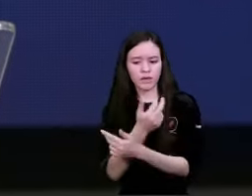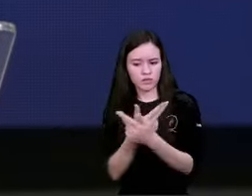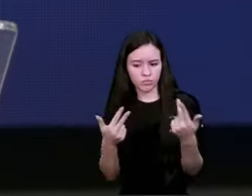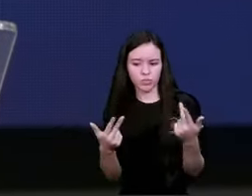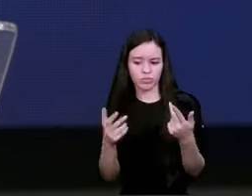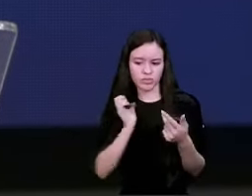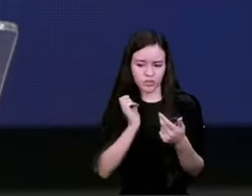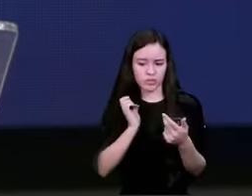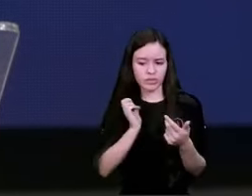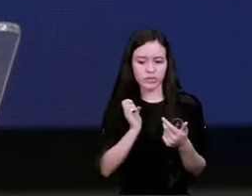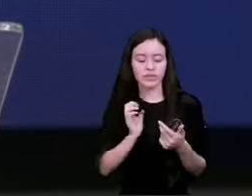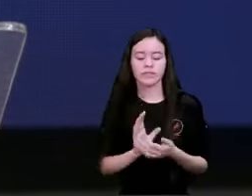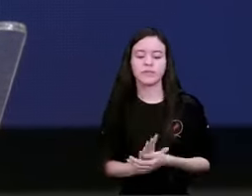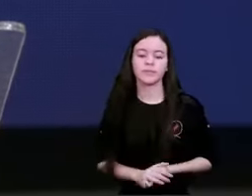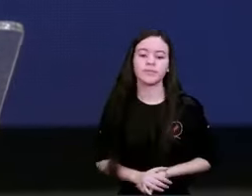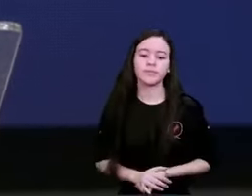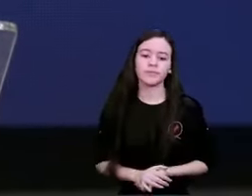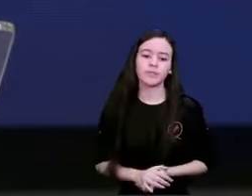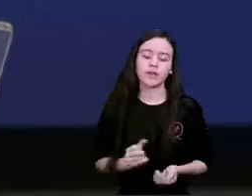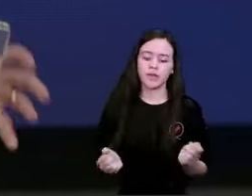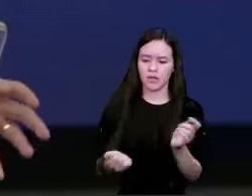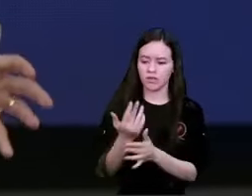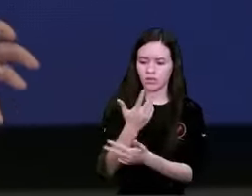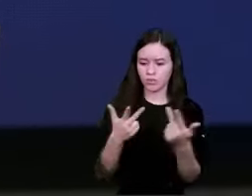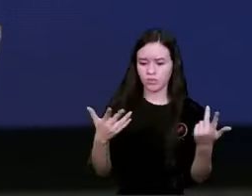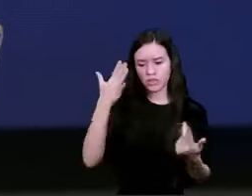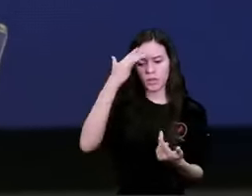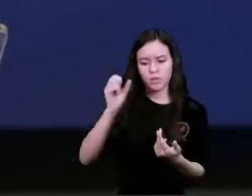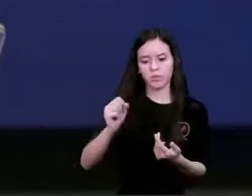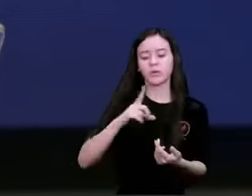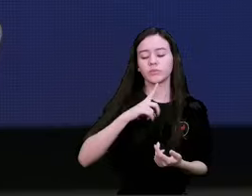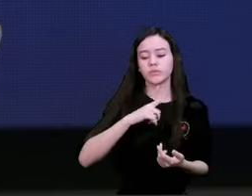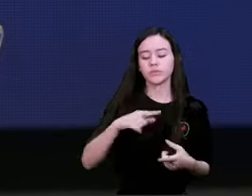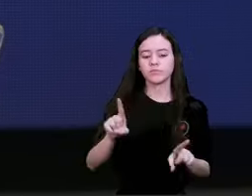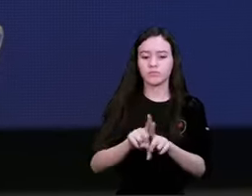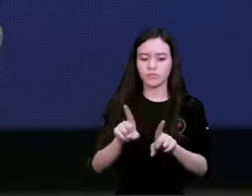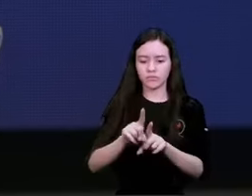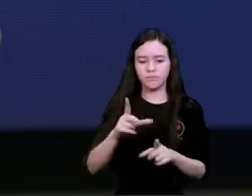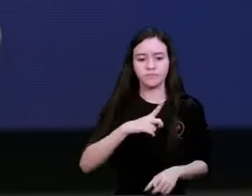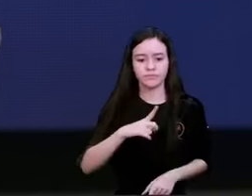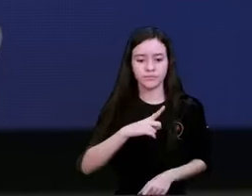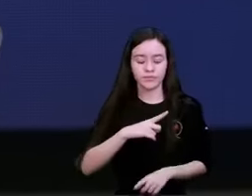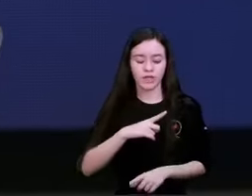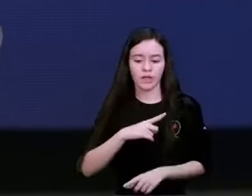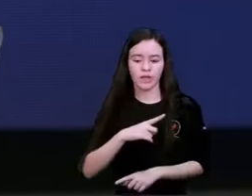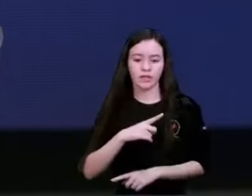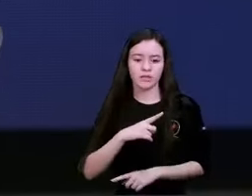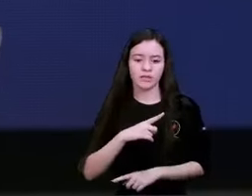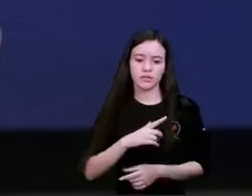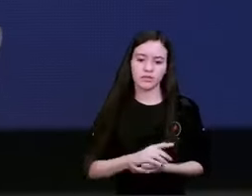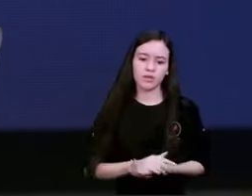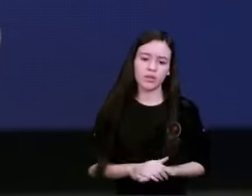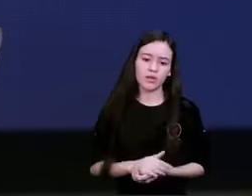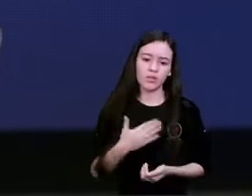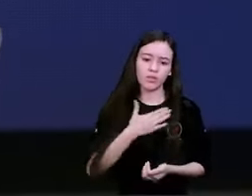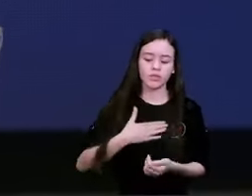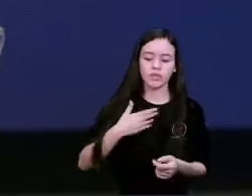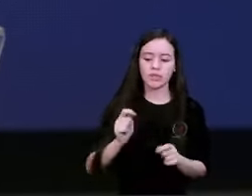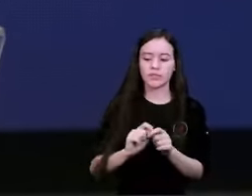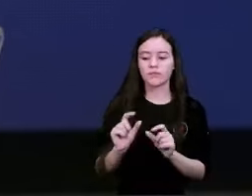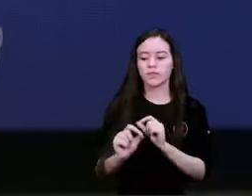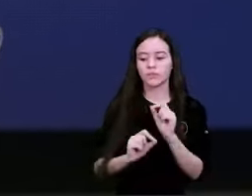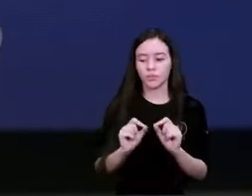muitas riquezas, e dentre tantas coisas que Salomão tinha, ele também tinha um hobby. Pergunte para mim qual.